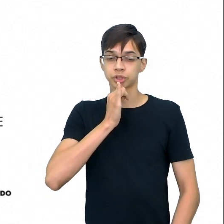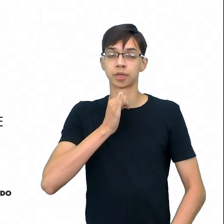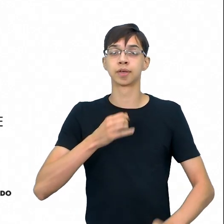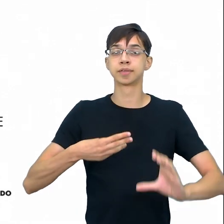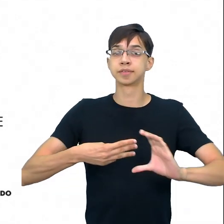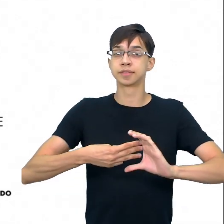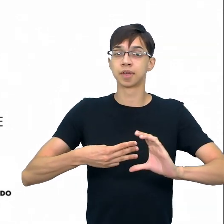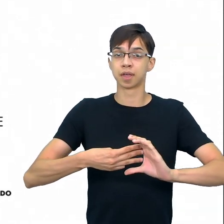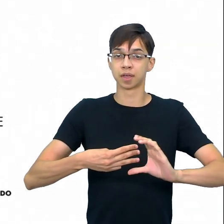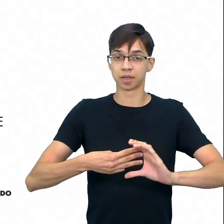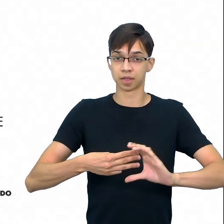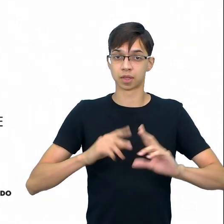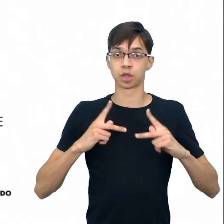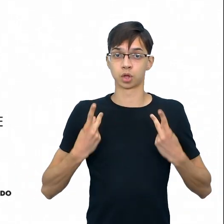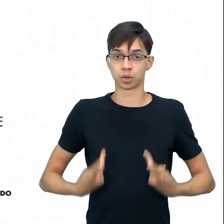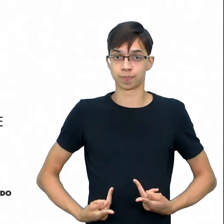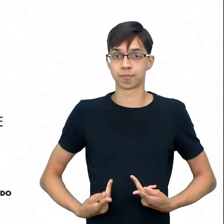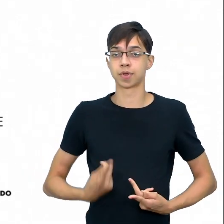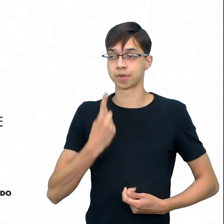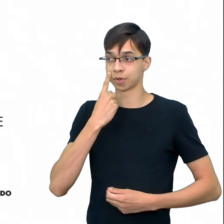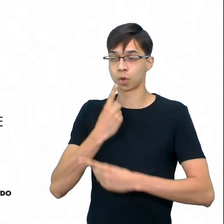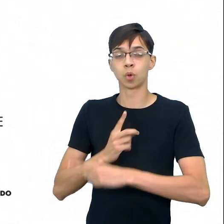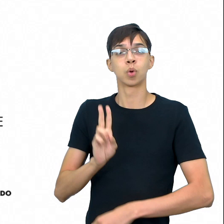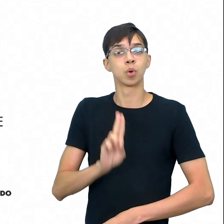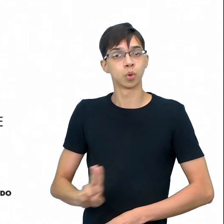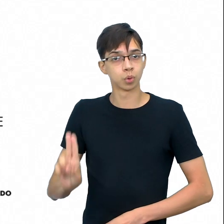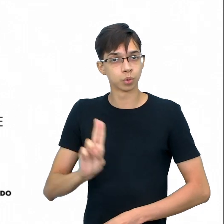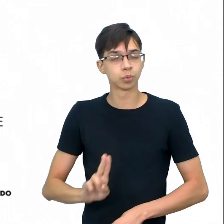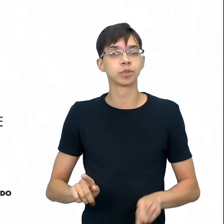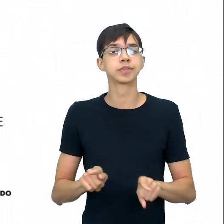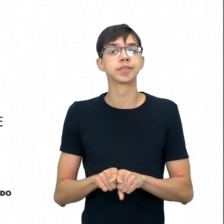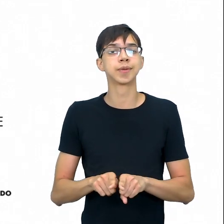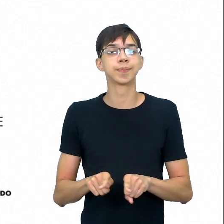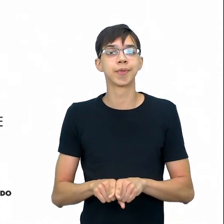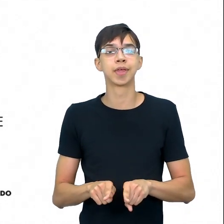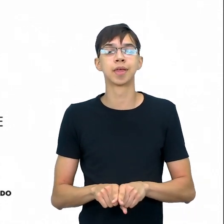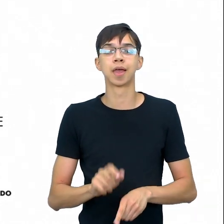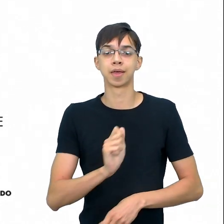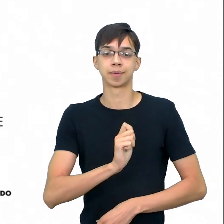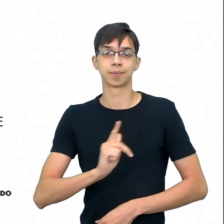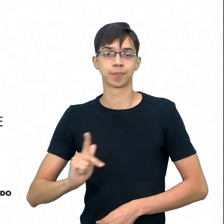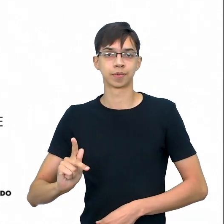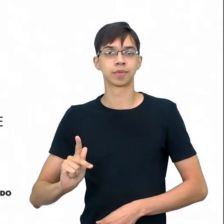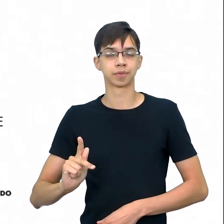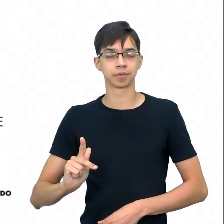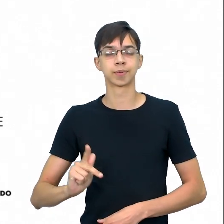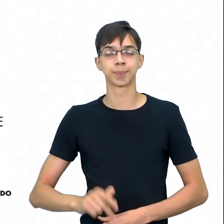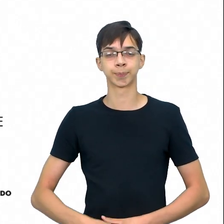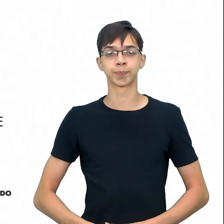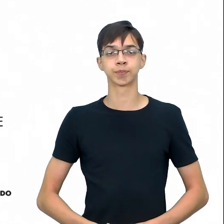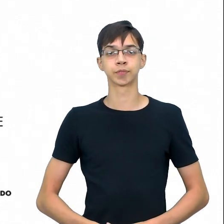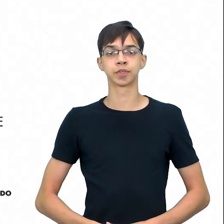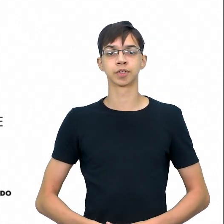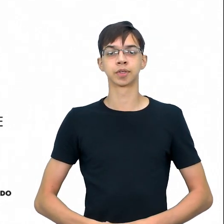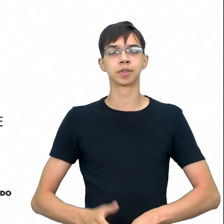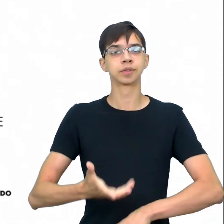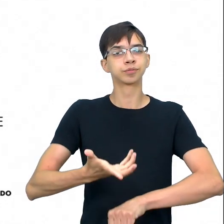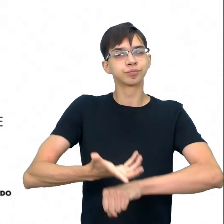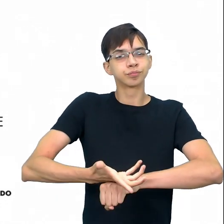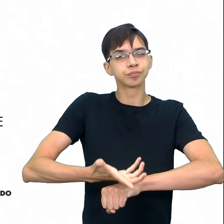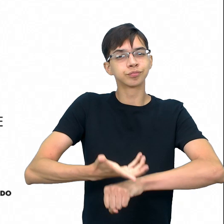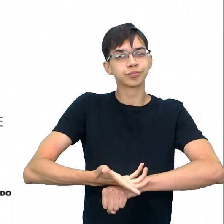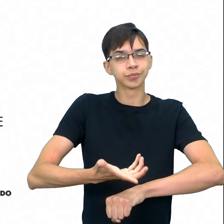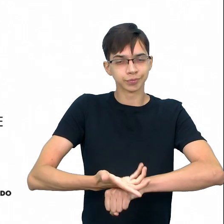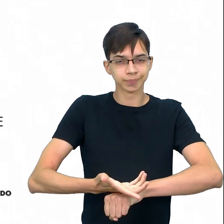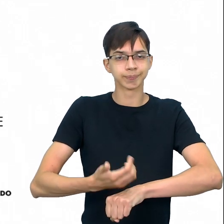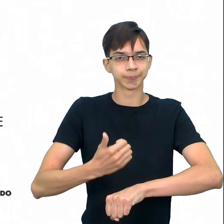da imersão do estudante no mundo celular, o aplicativo também oferece uma identificação de cada componente presente na